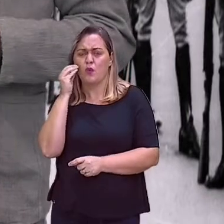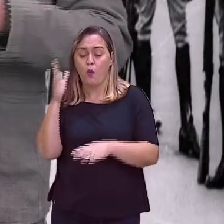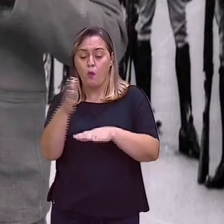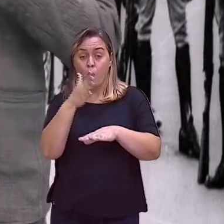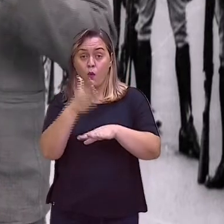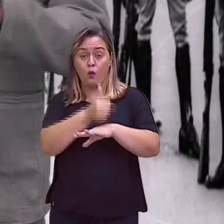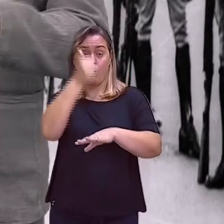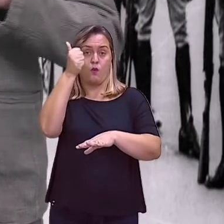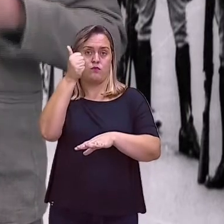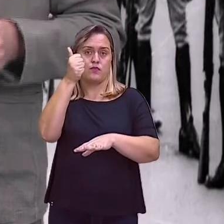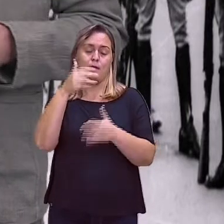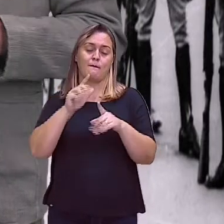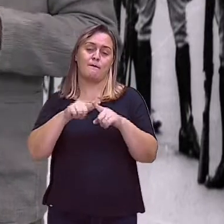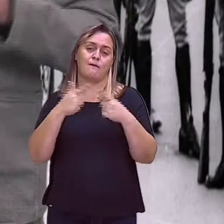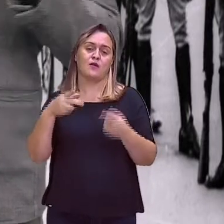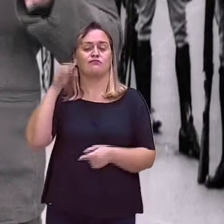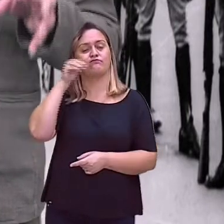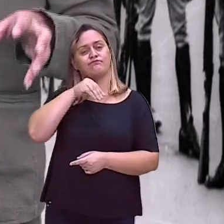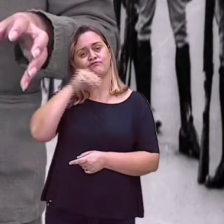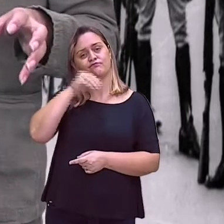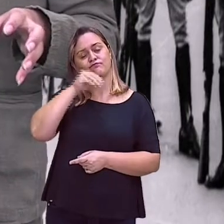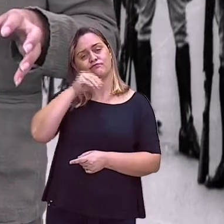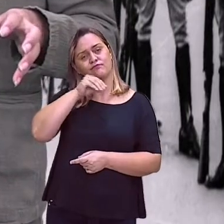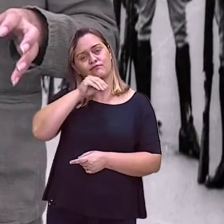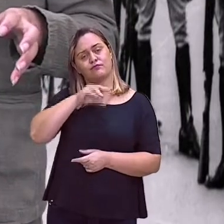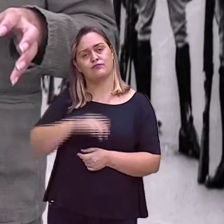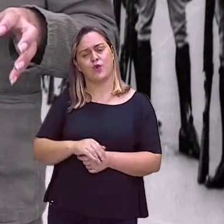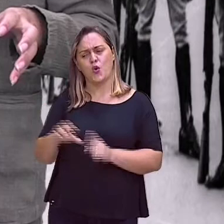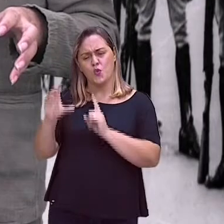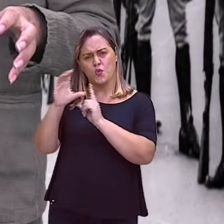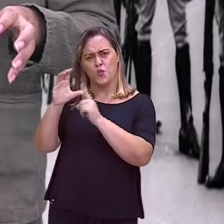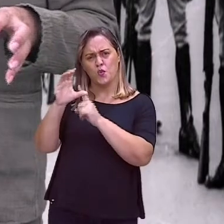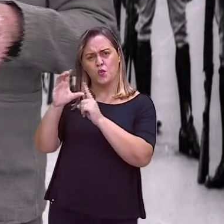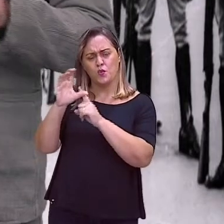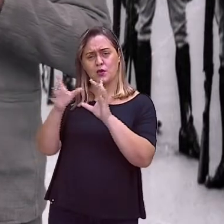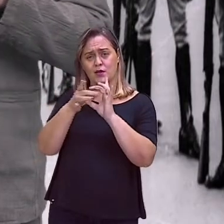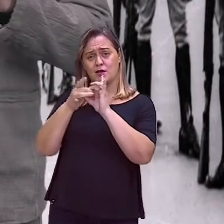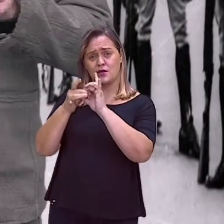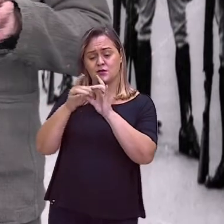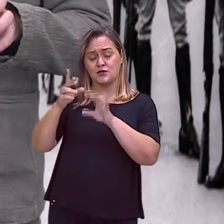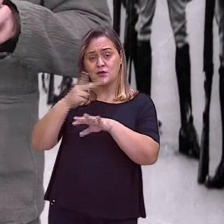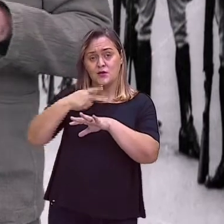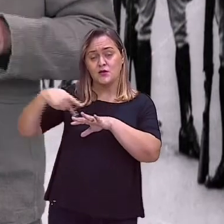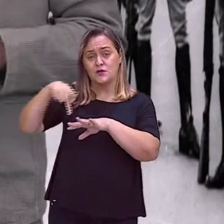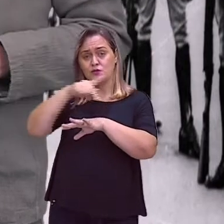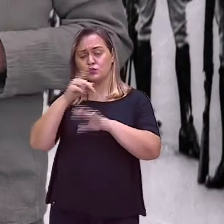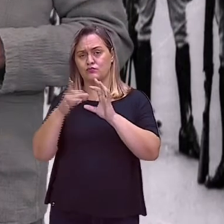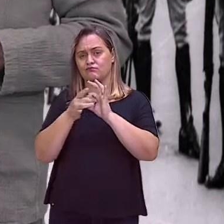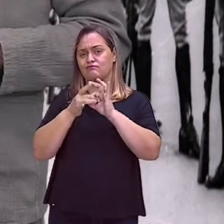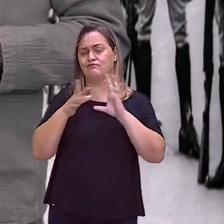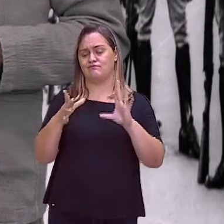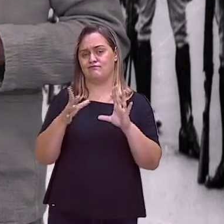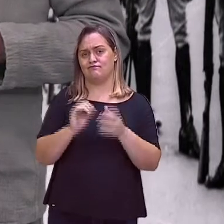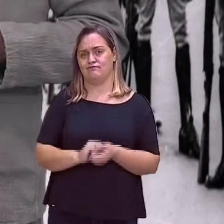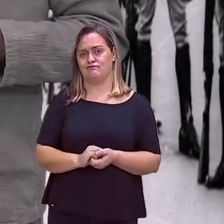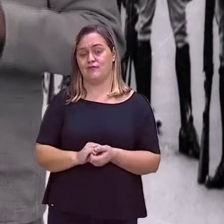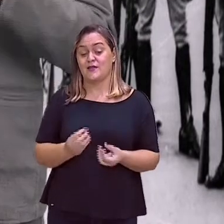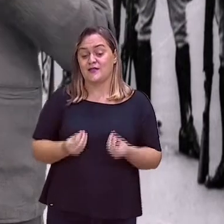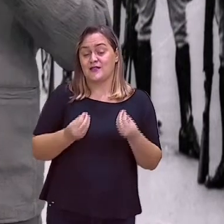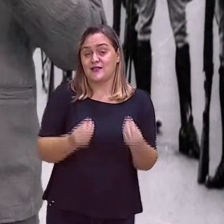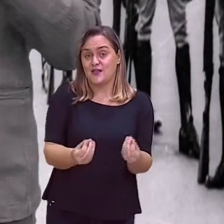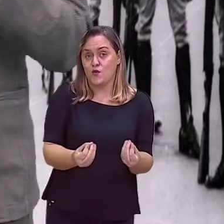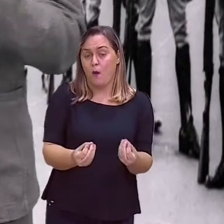realizada pelos comunistas da Aliança Nacional Libertadora. Esse acontecimento deu força a Vargas,